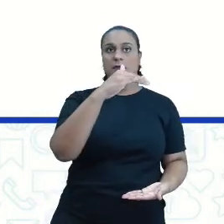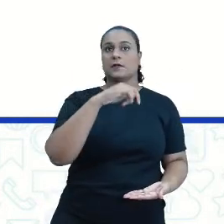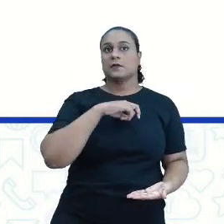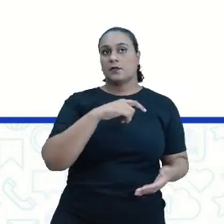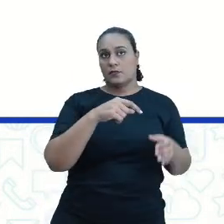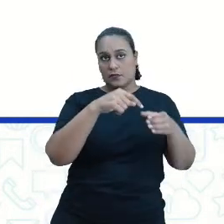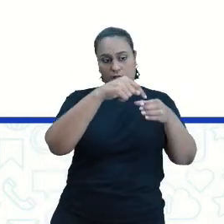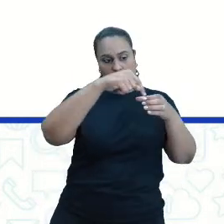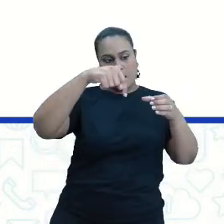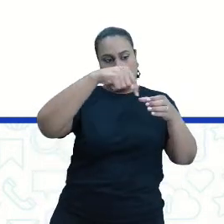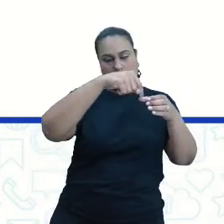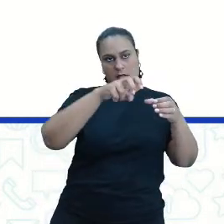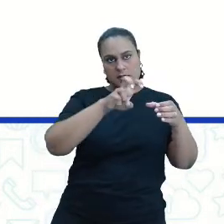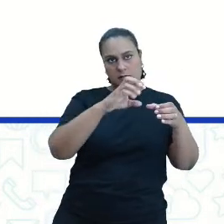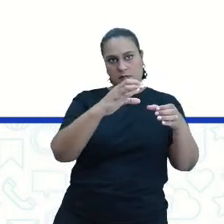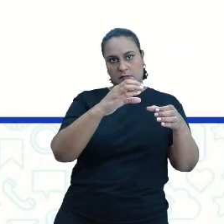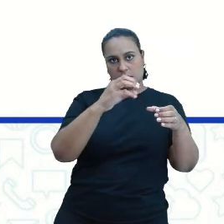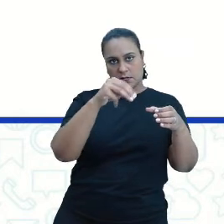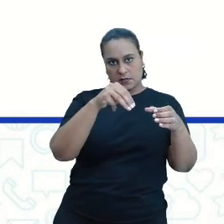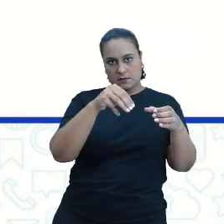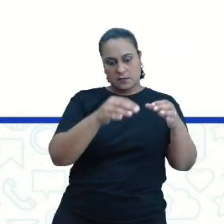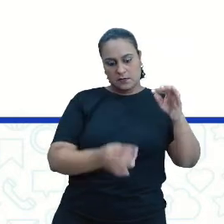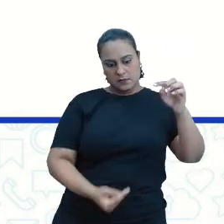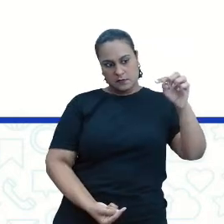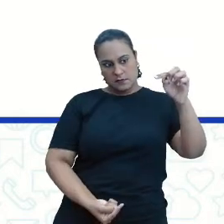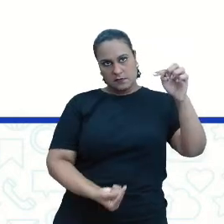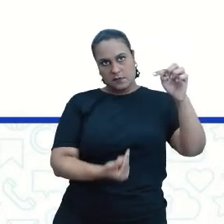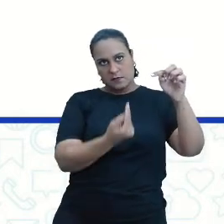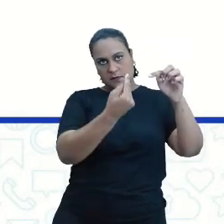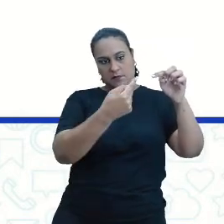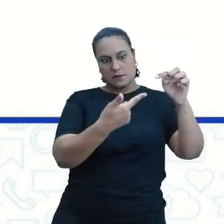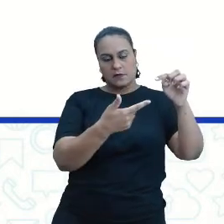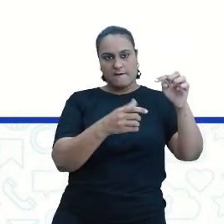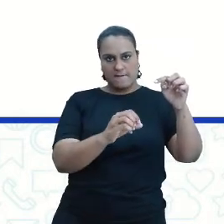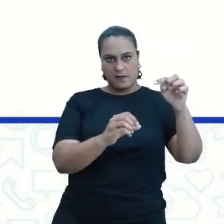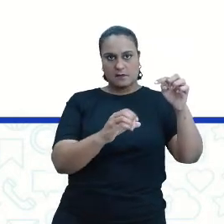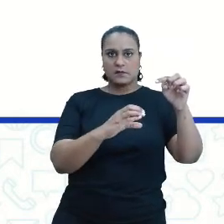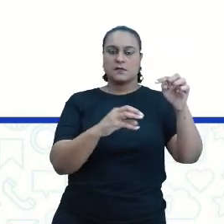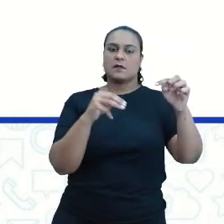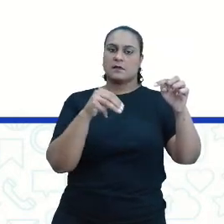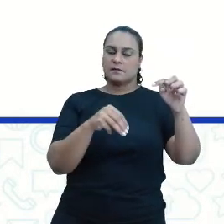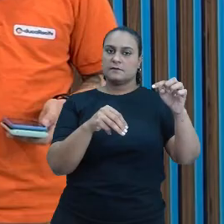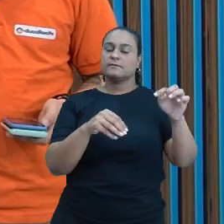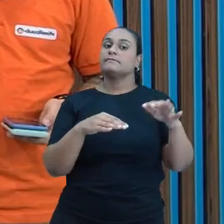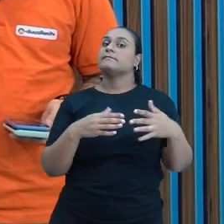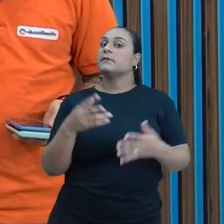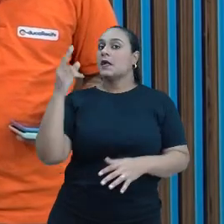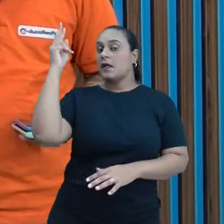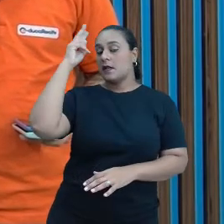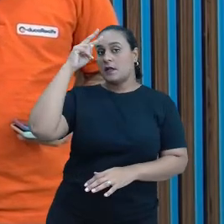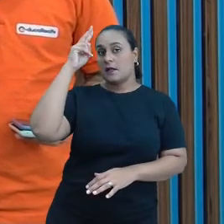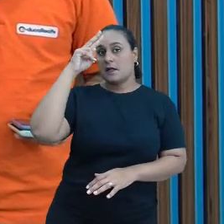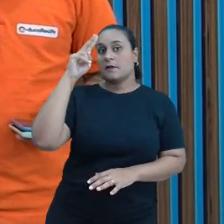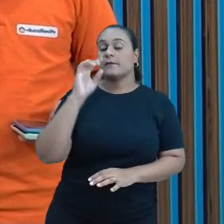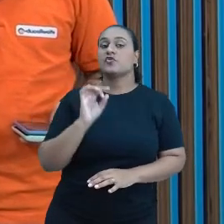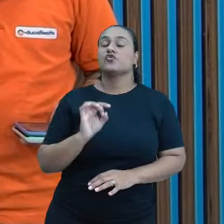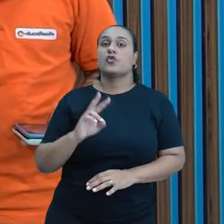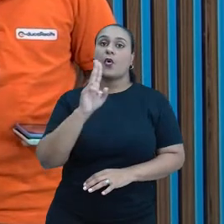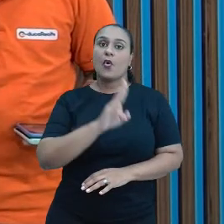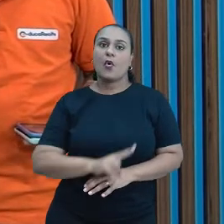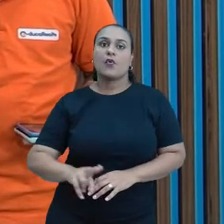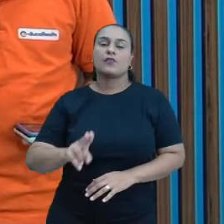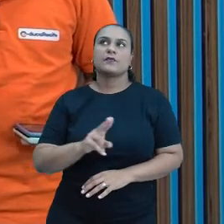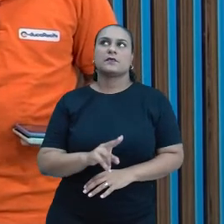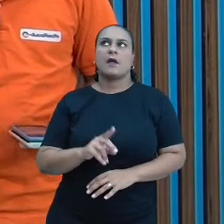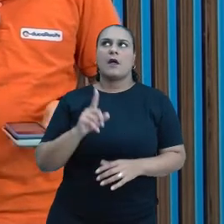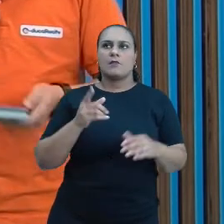mede 5 centímetros e eu tenho que a altura mede 20 centímetros. Lembra, o que eu vou fazer é usar aquele raciocínio